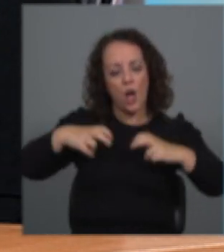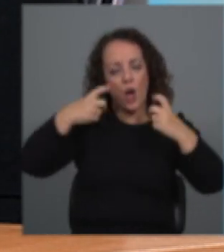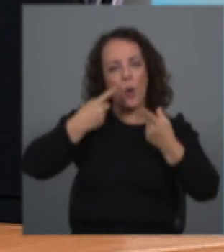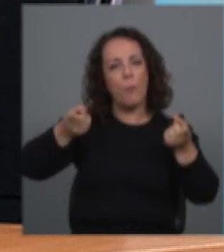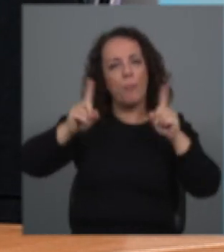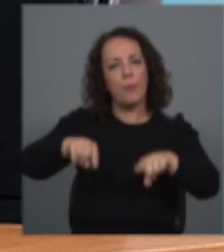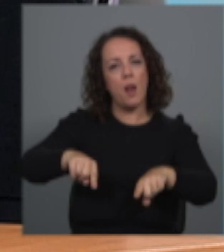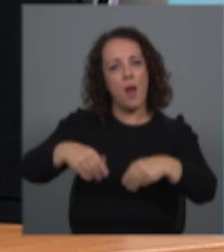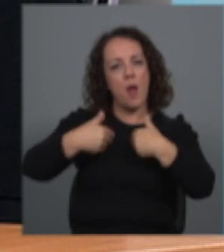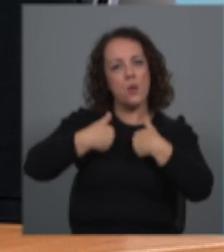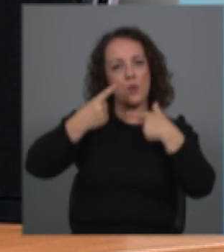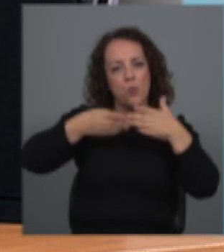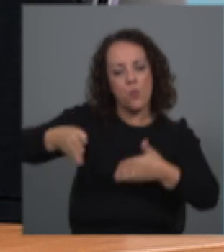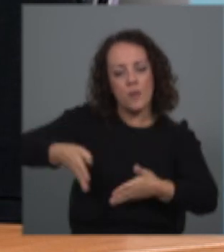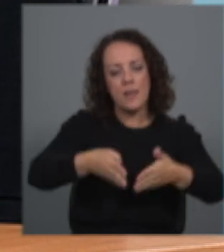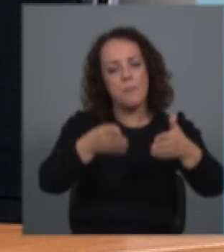nossa vida,